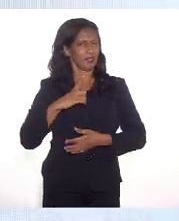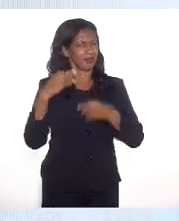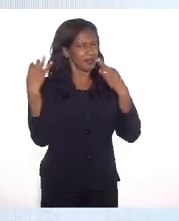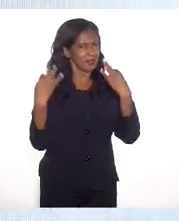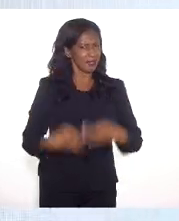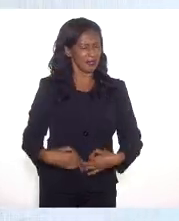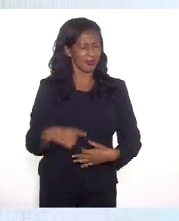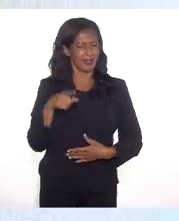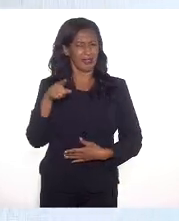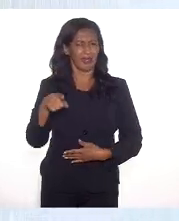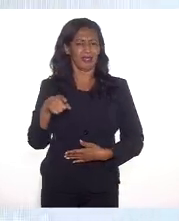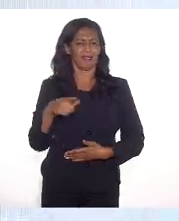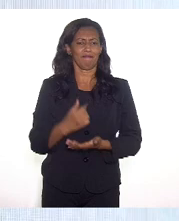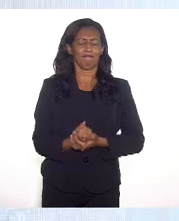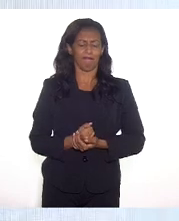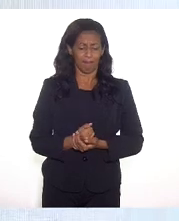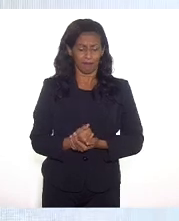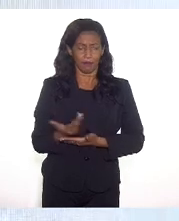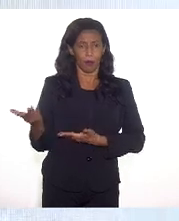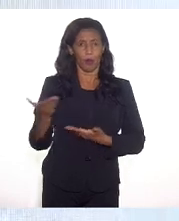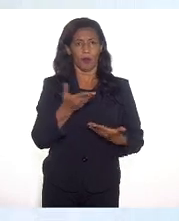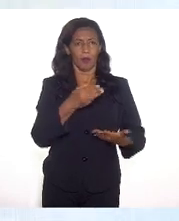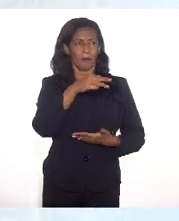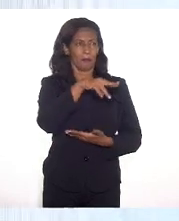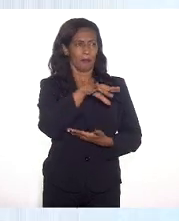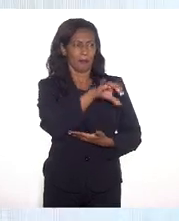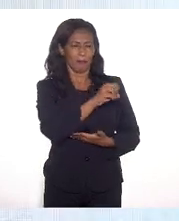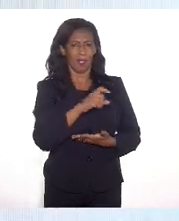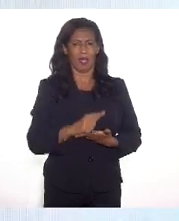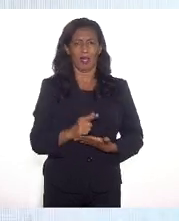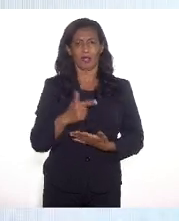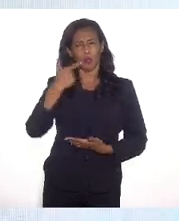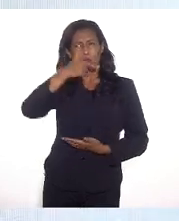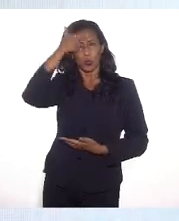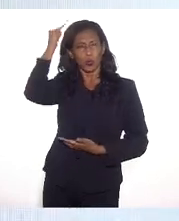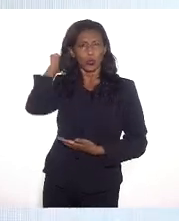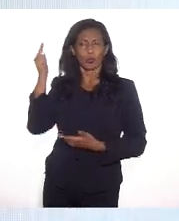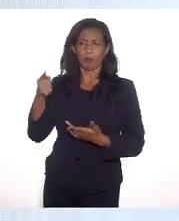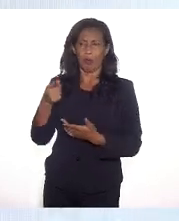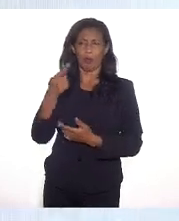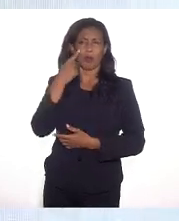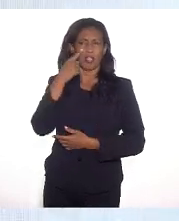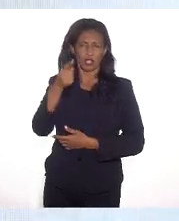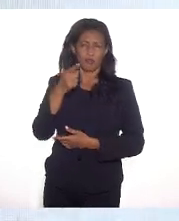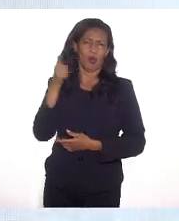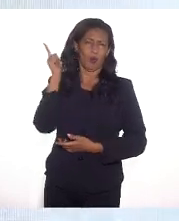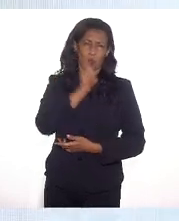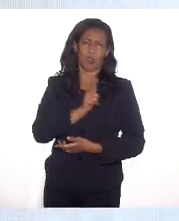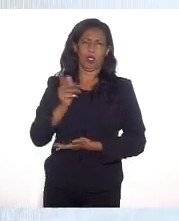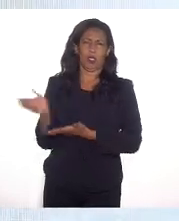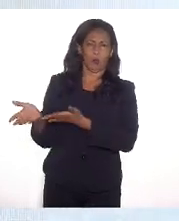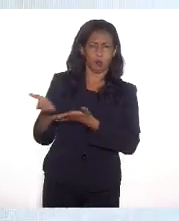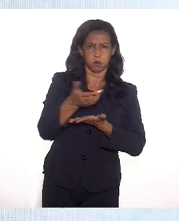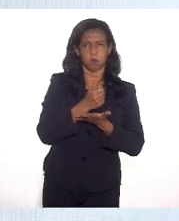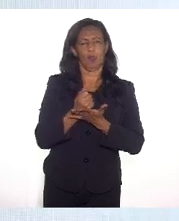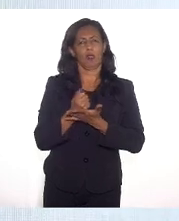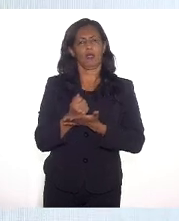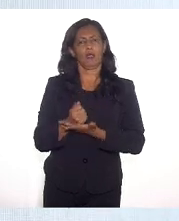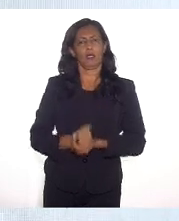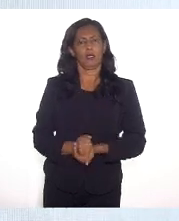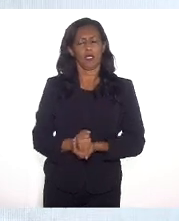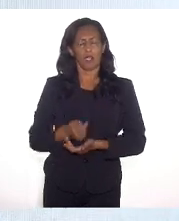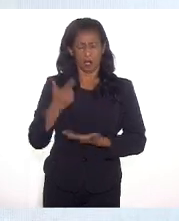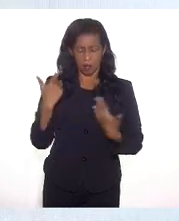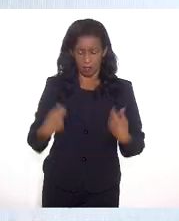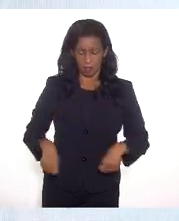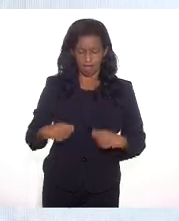querido Márcio, com a presidência do nosso Paulo, a gente vai conseguir rever esses recursos, que, uma